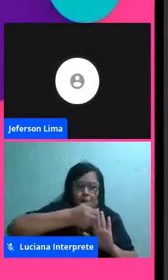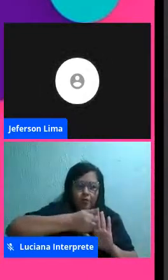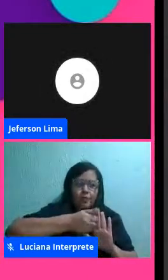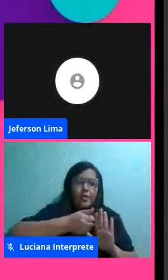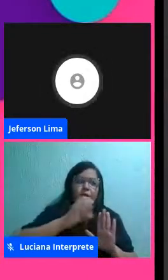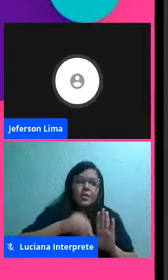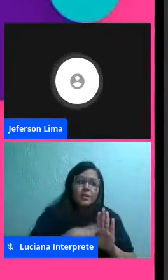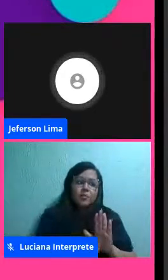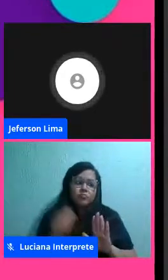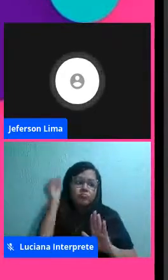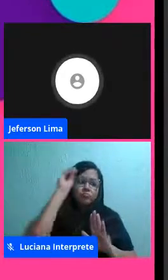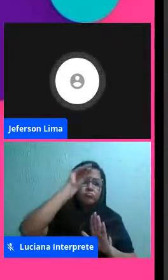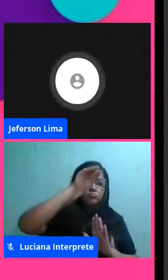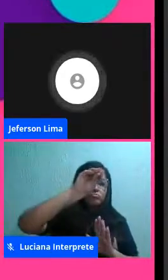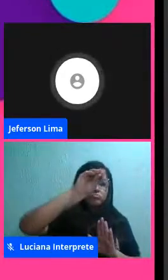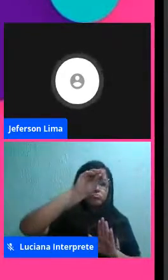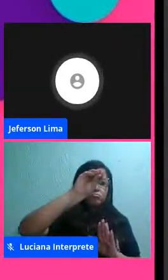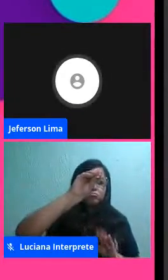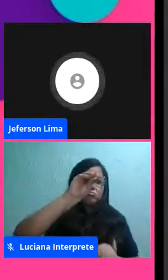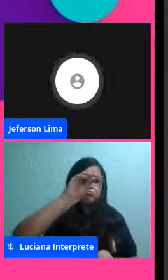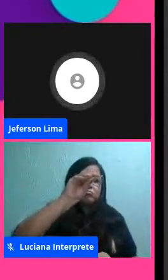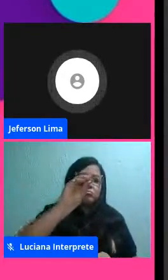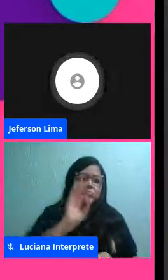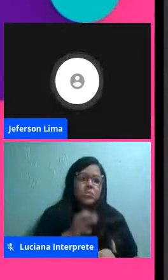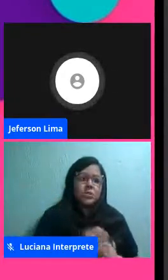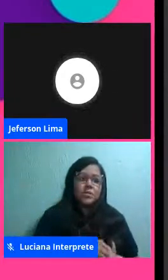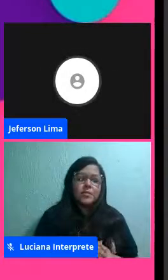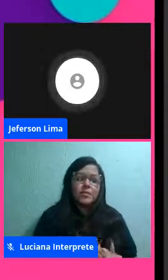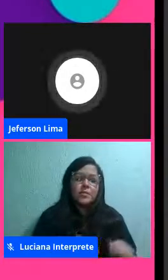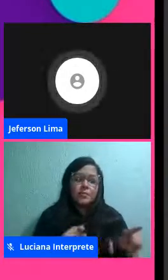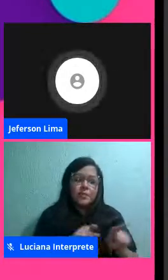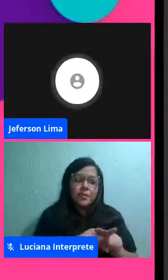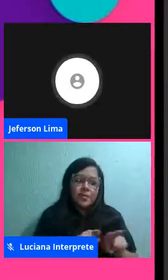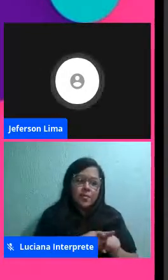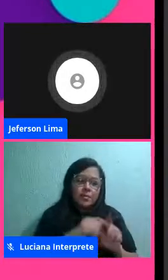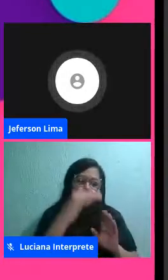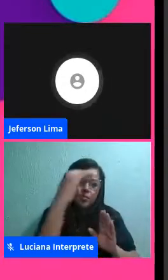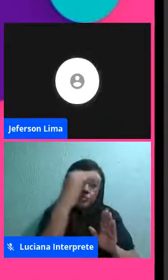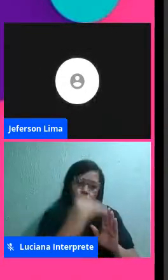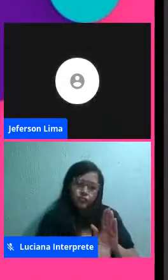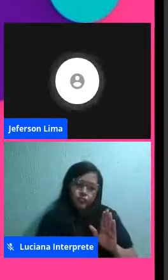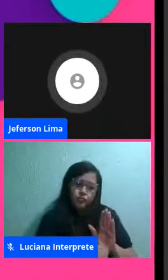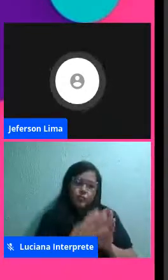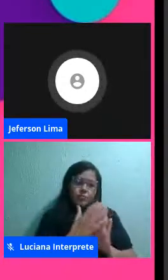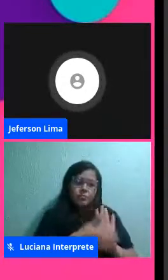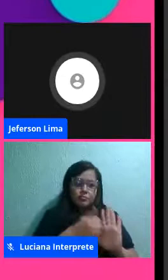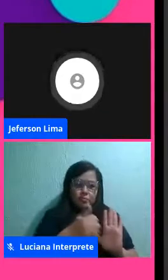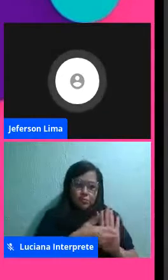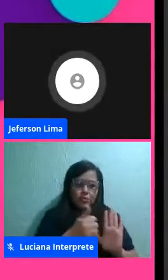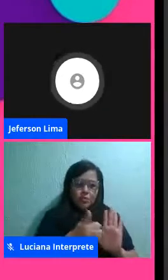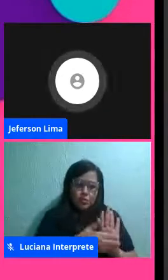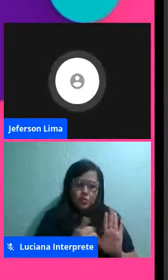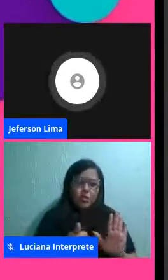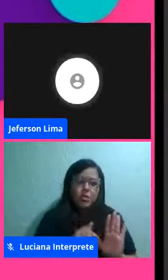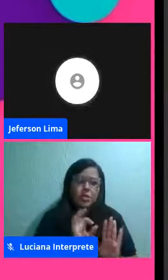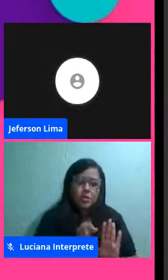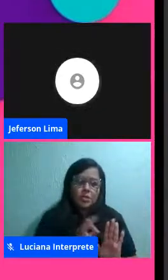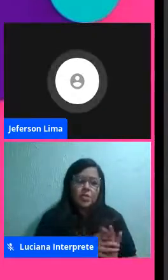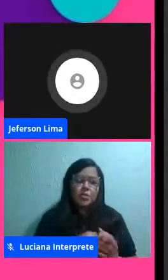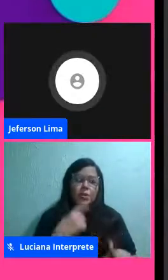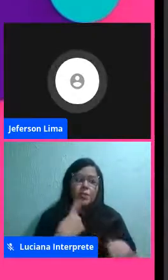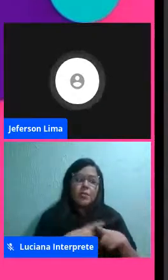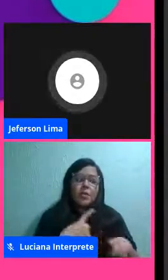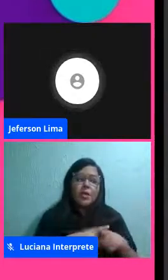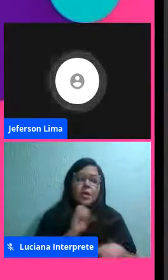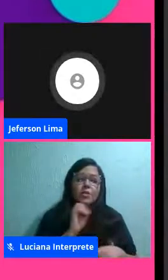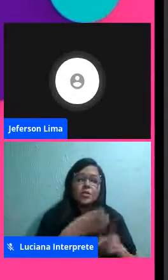comentários. E deixa eu remover também esse hello para observar aqui para não demorar nosso deploy. A gente só quer só exportar só a API e ela